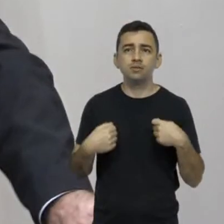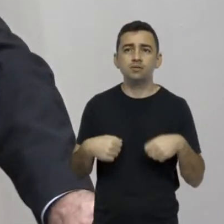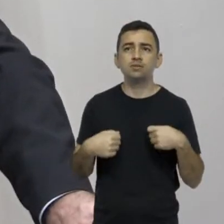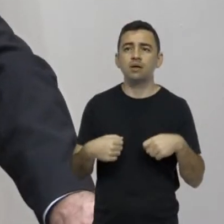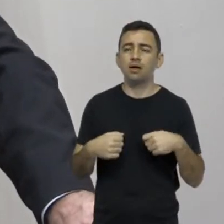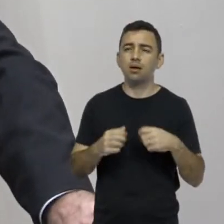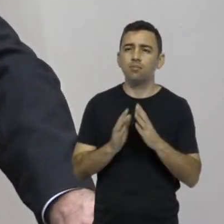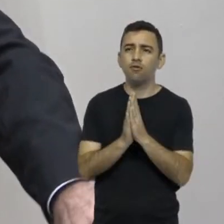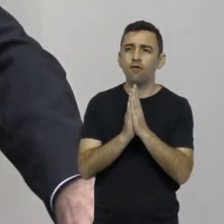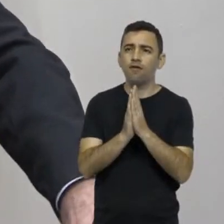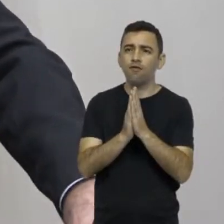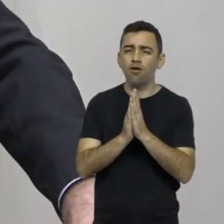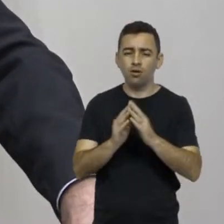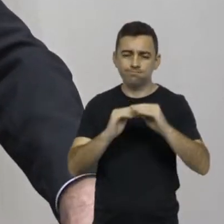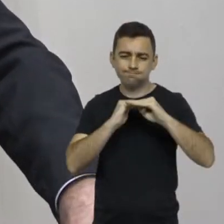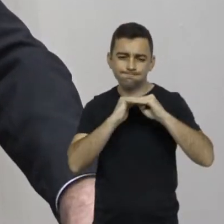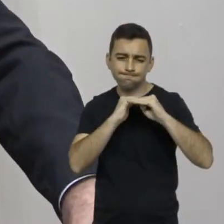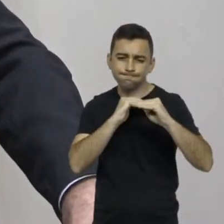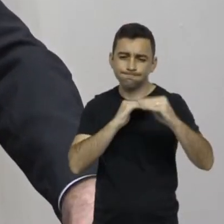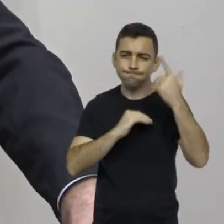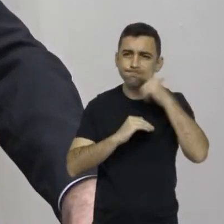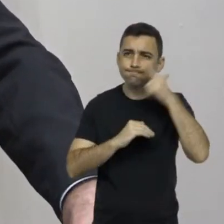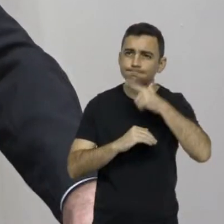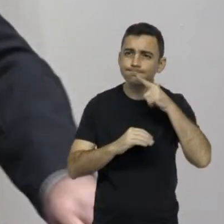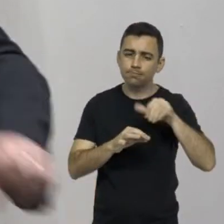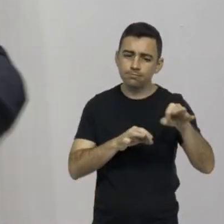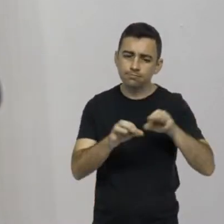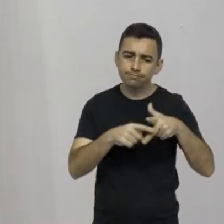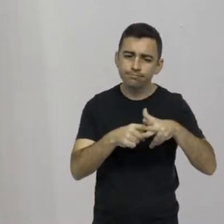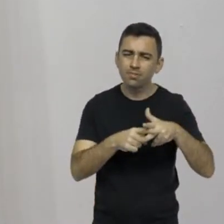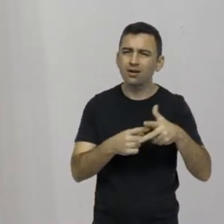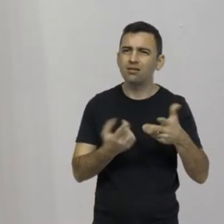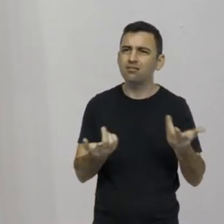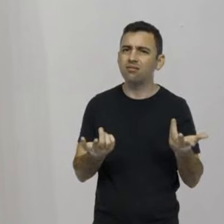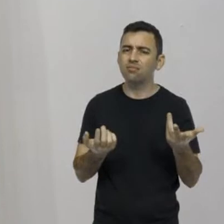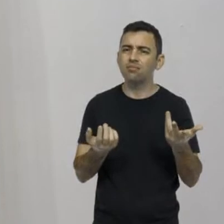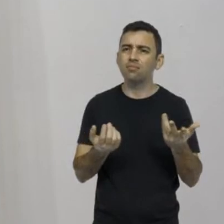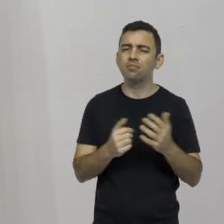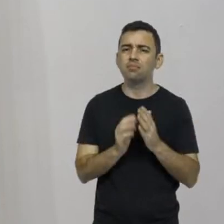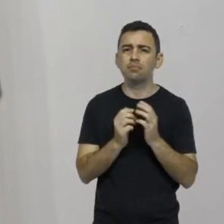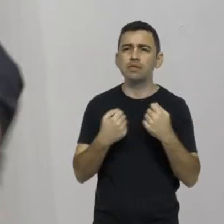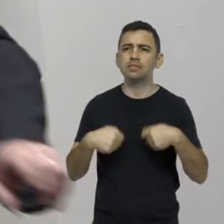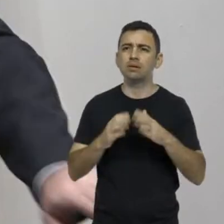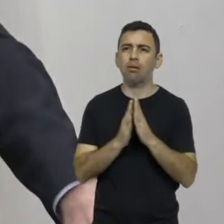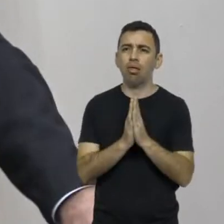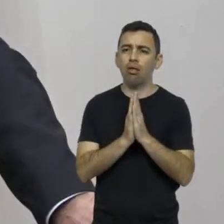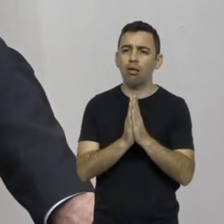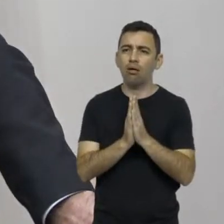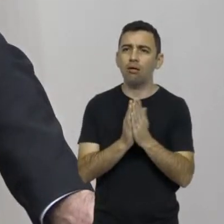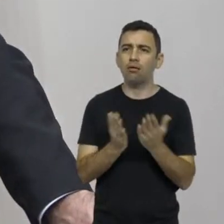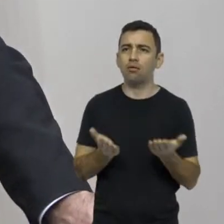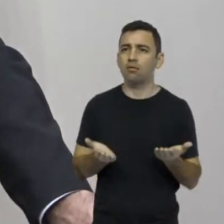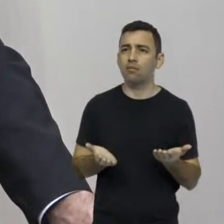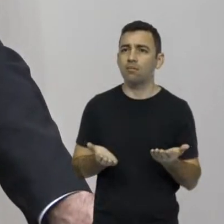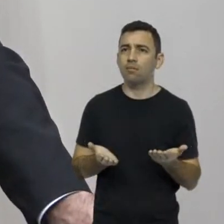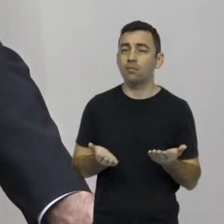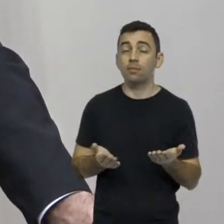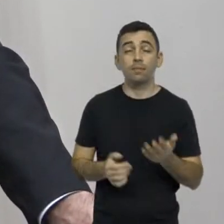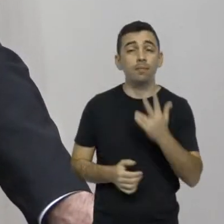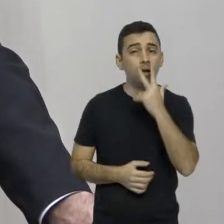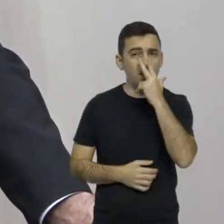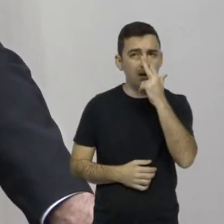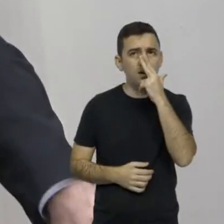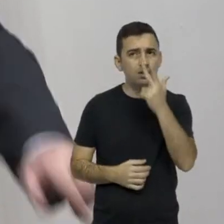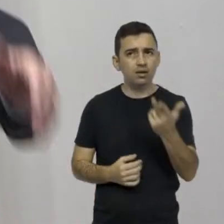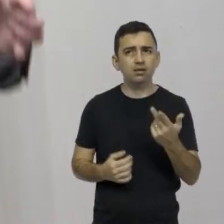um tapa-buracos. Então, me parece de que as coisas têm que tomar